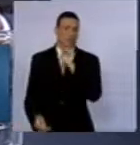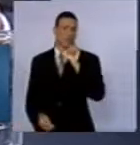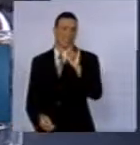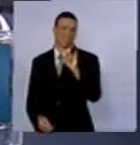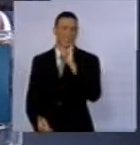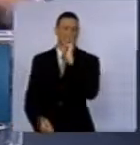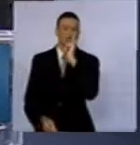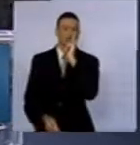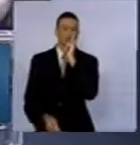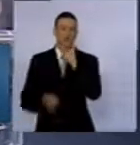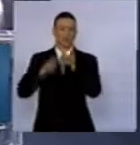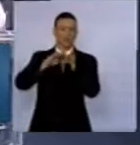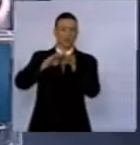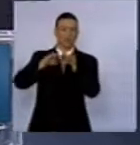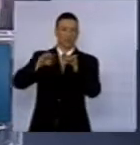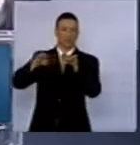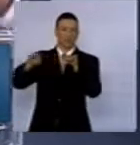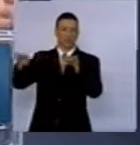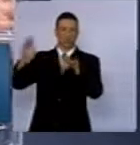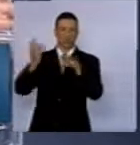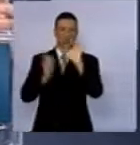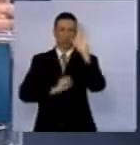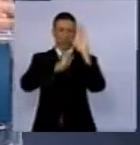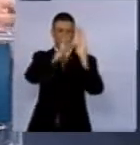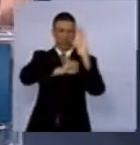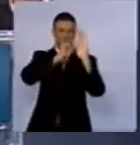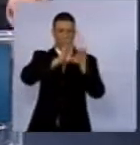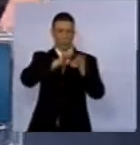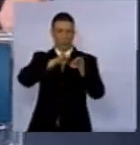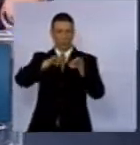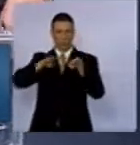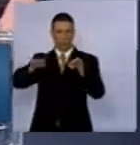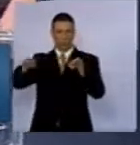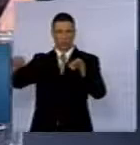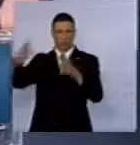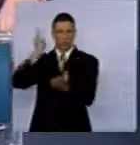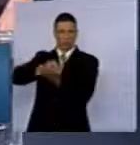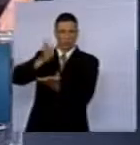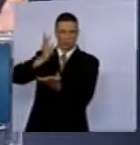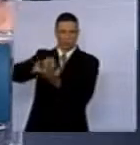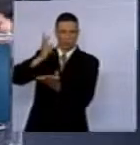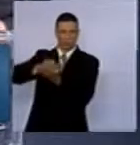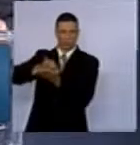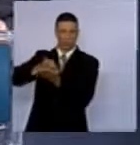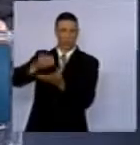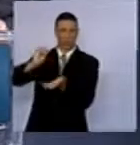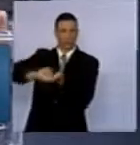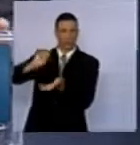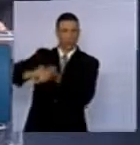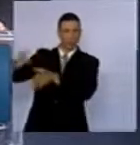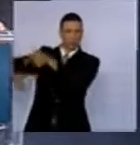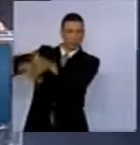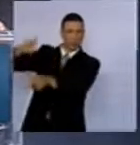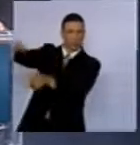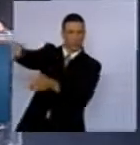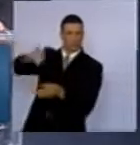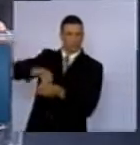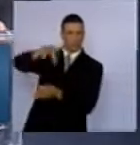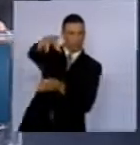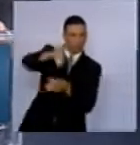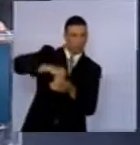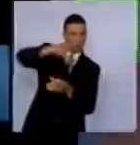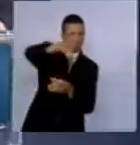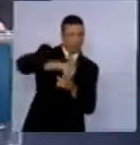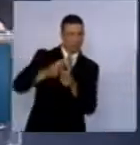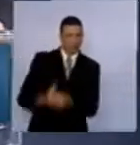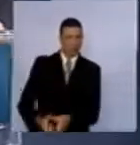são verticalizadas e os grandes profissionais estão nessa estrutura, o mercado independente precisa de mercado. Mas, por outro lado, eu acho que a gente tem uma